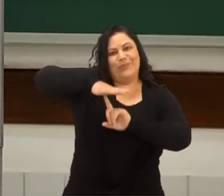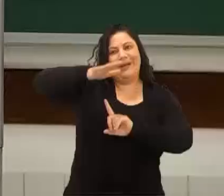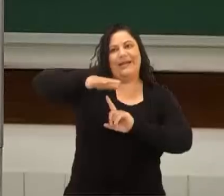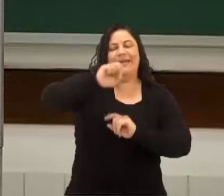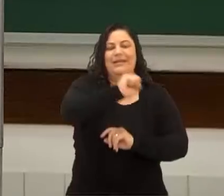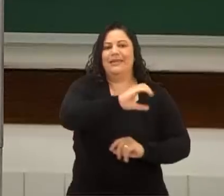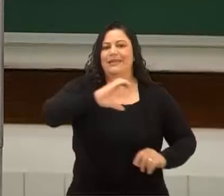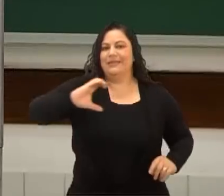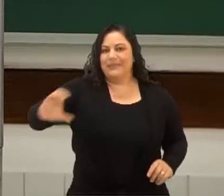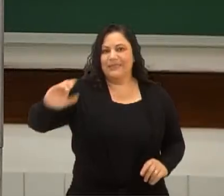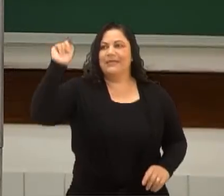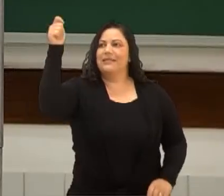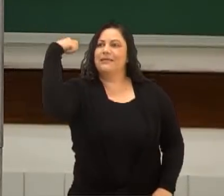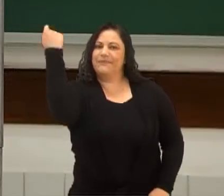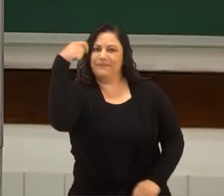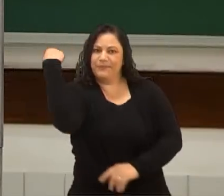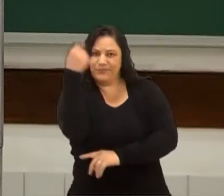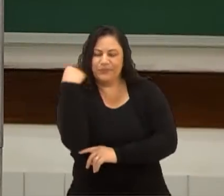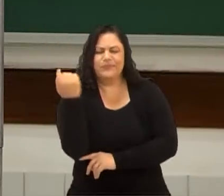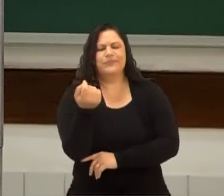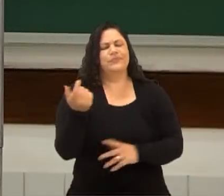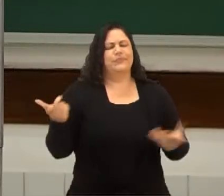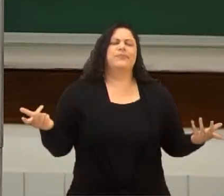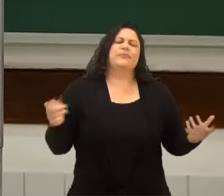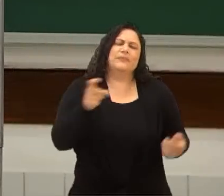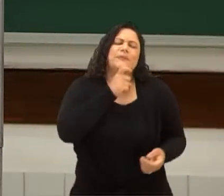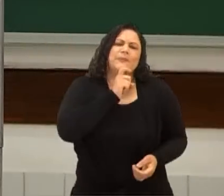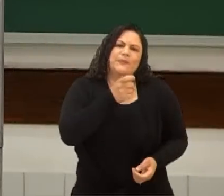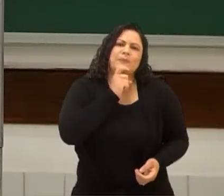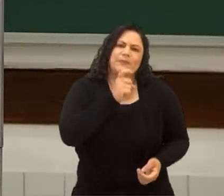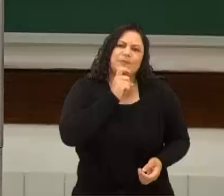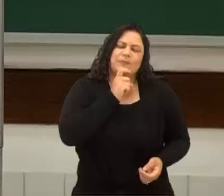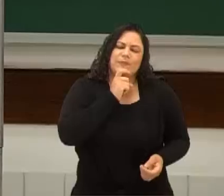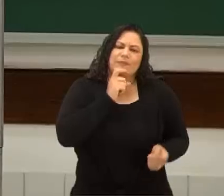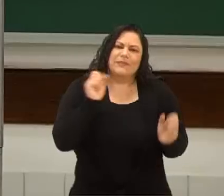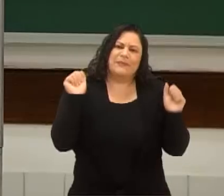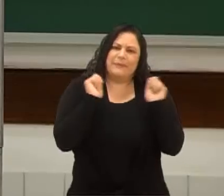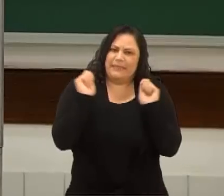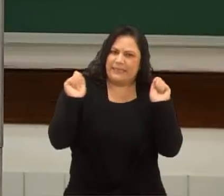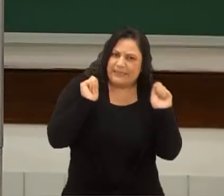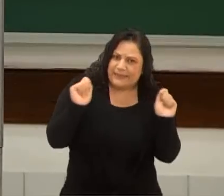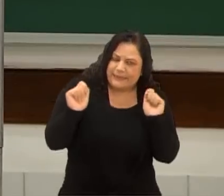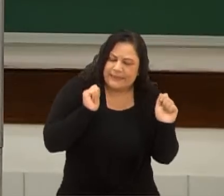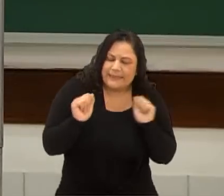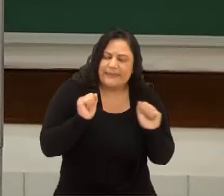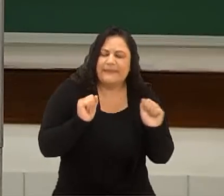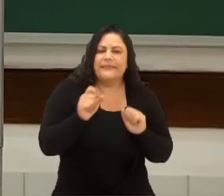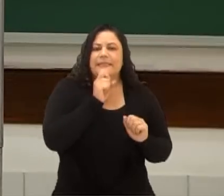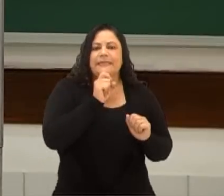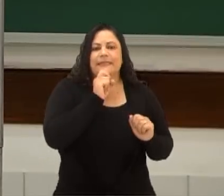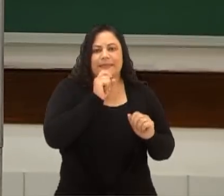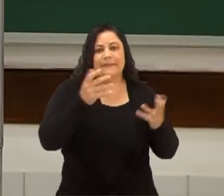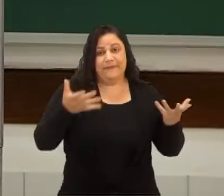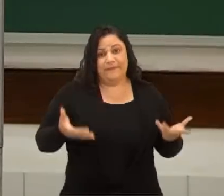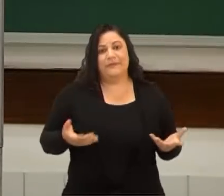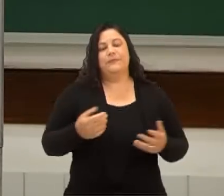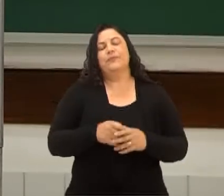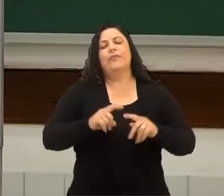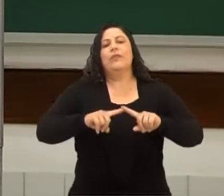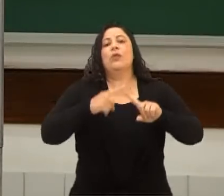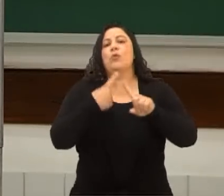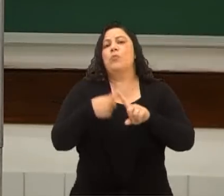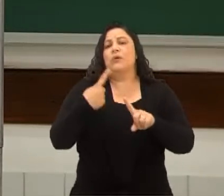Santa Catarina e Rio Grande do Sul, são áreas um pouco com temperaturas menores e as estações do ano são mais bem definidas. Por quê? Porque nós